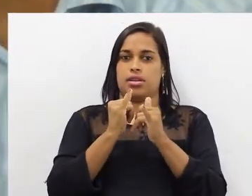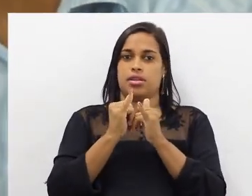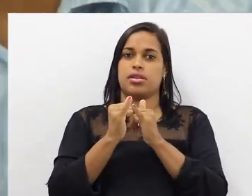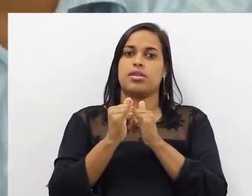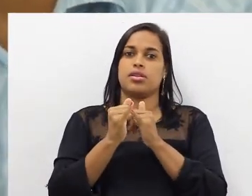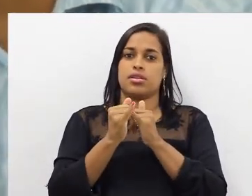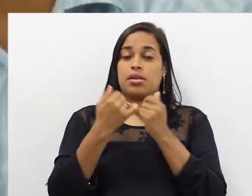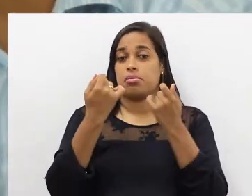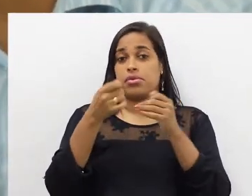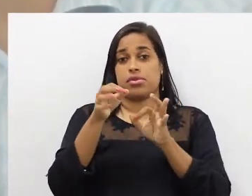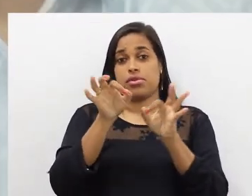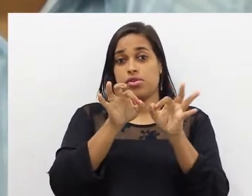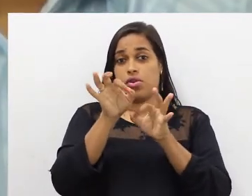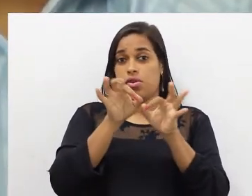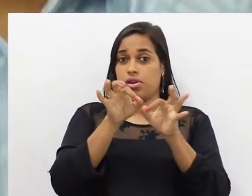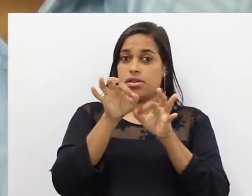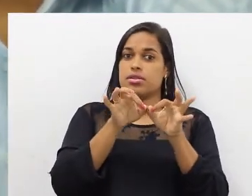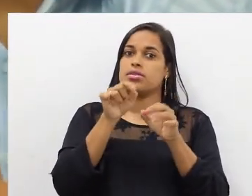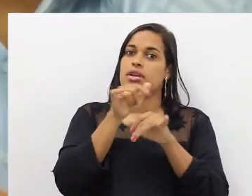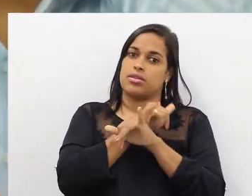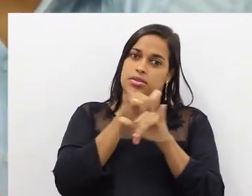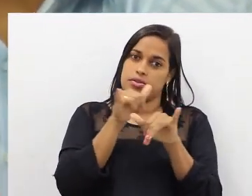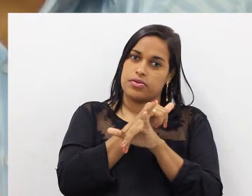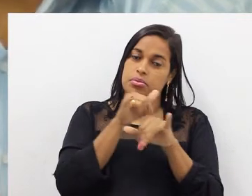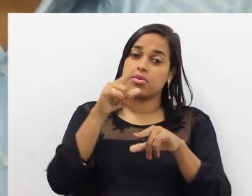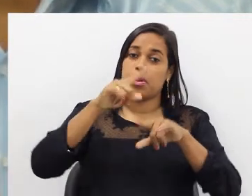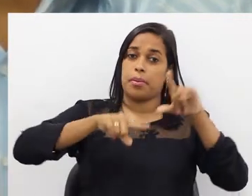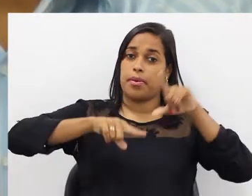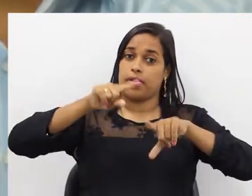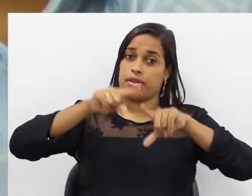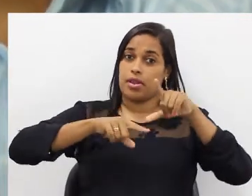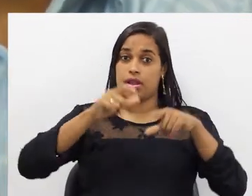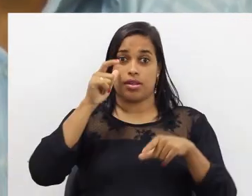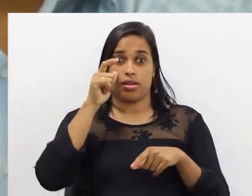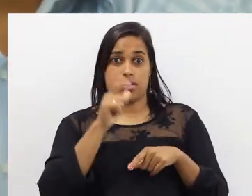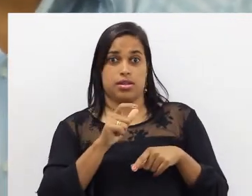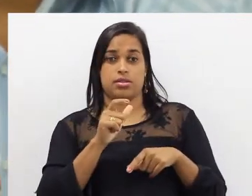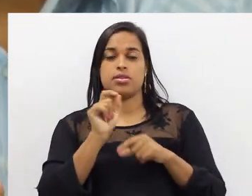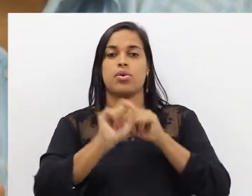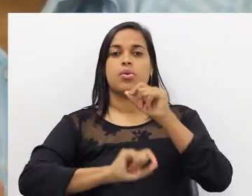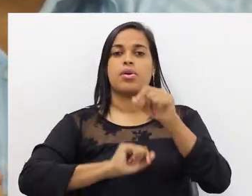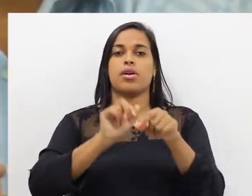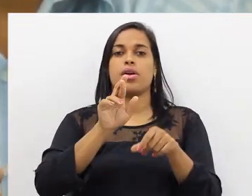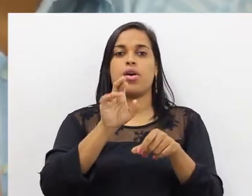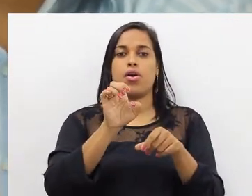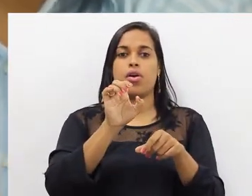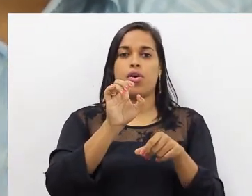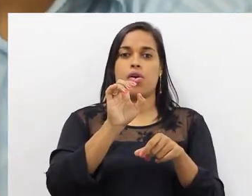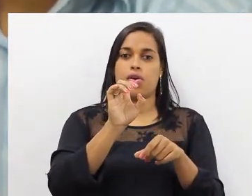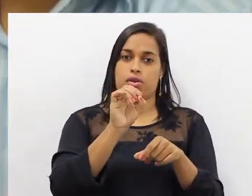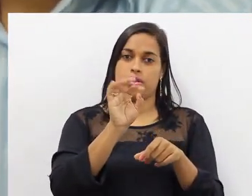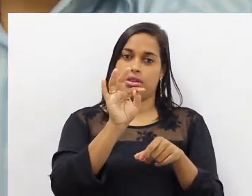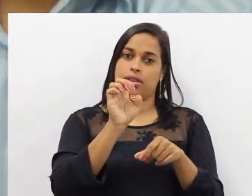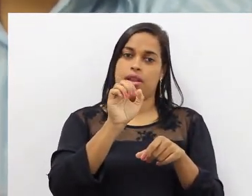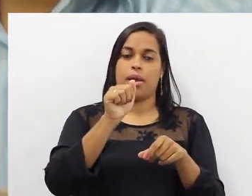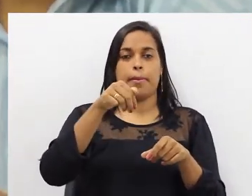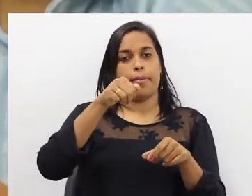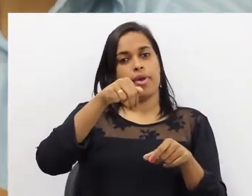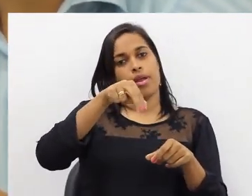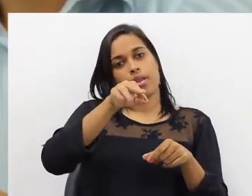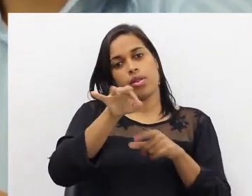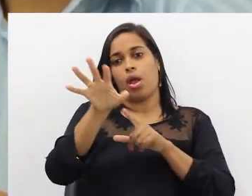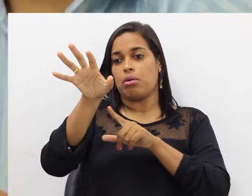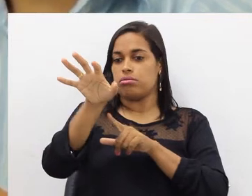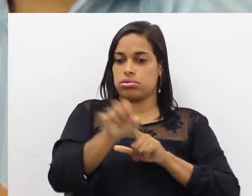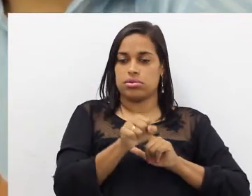isso, eu preciso organizar esse tráfego. Nosso material fala de um assunto interessante, chamado de roteamento. O roteamento é